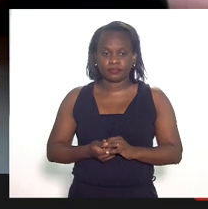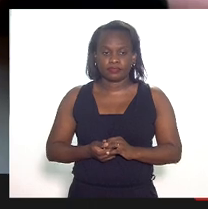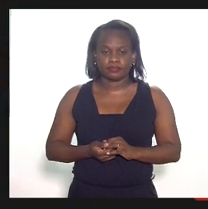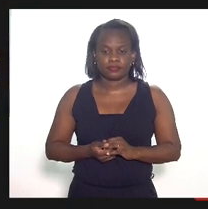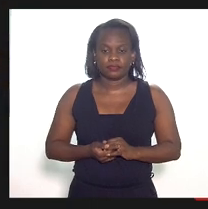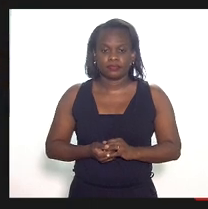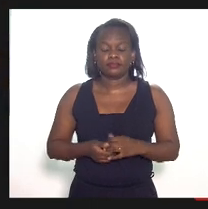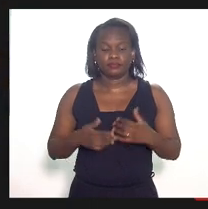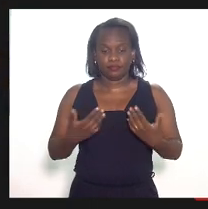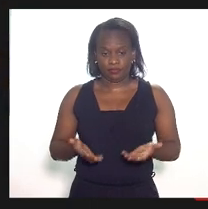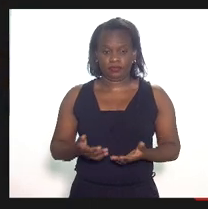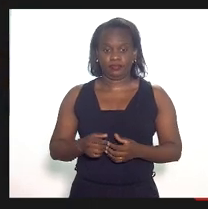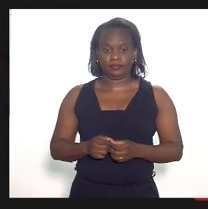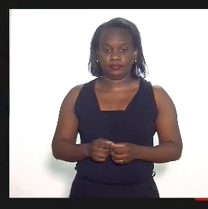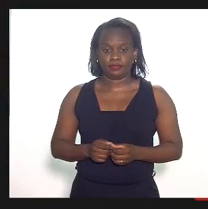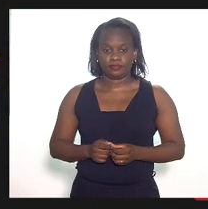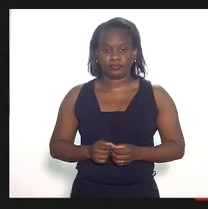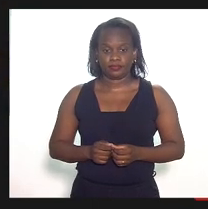Bom,